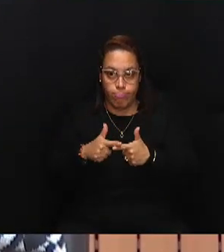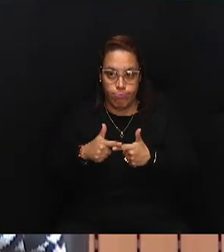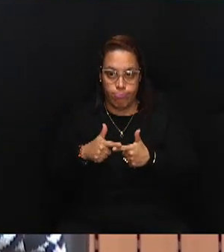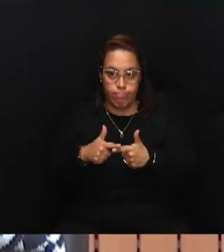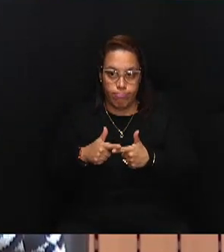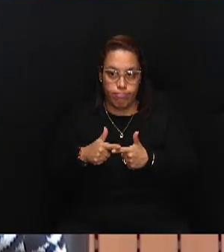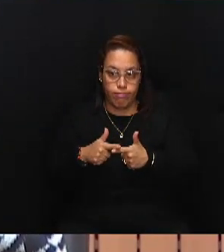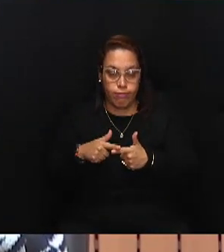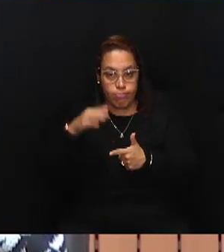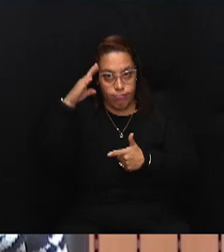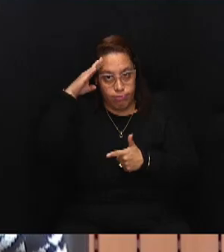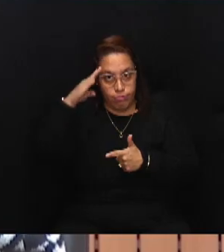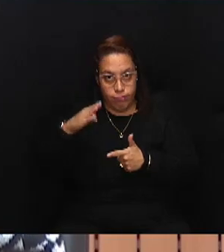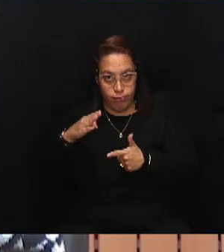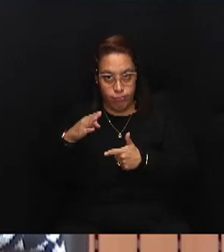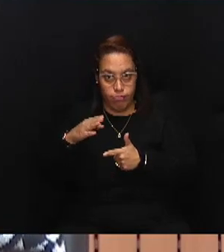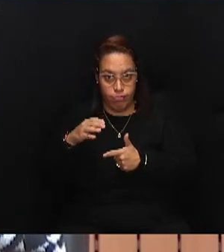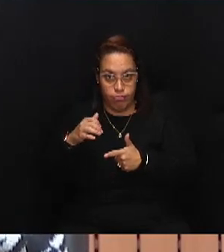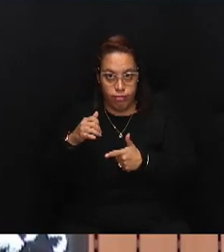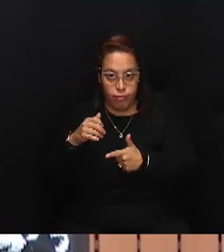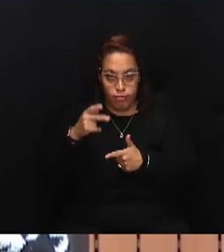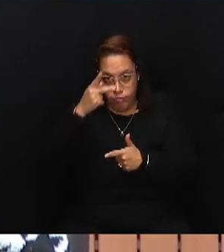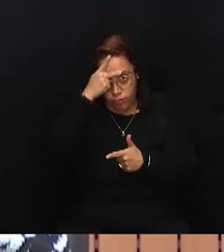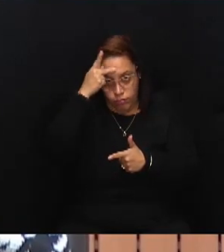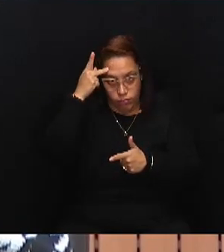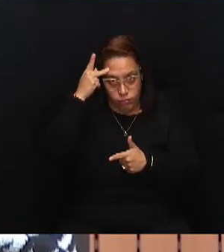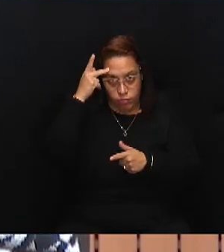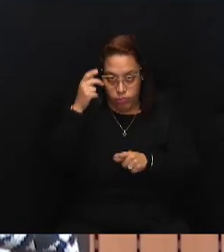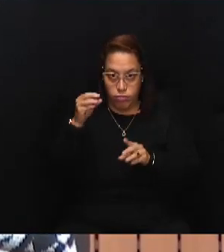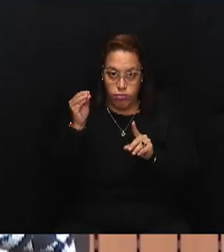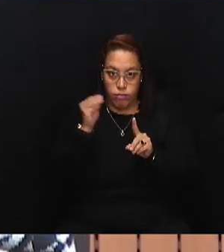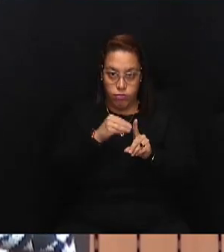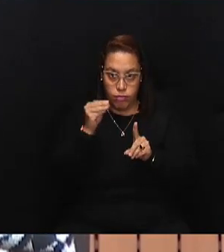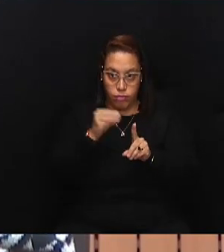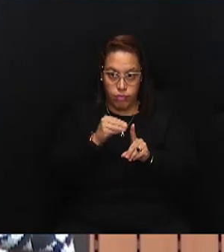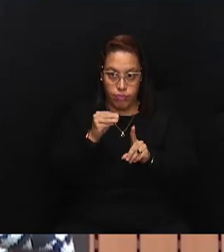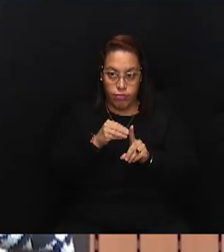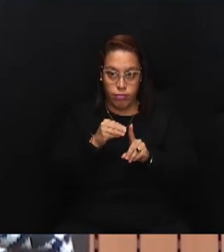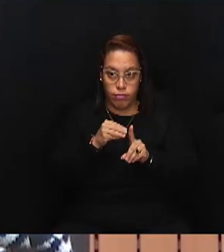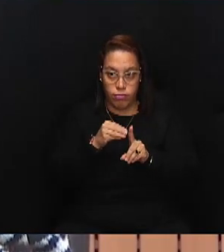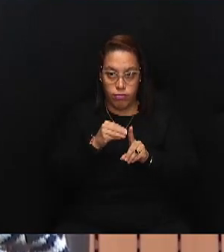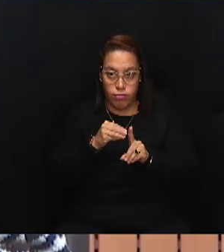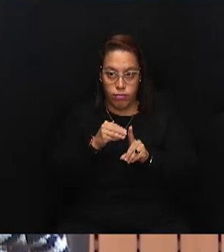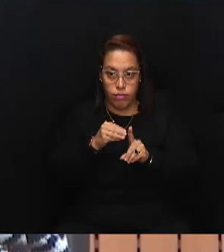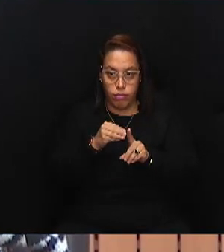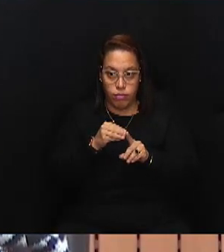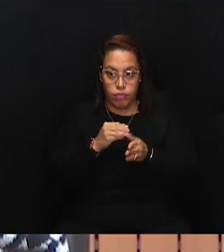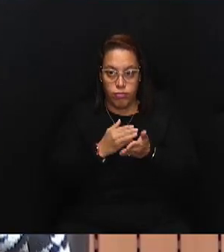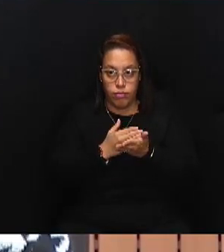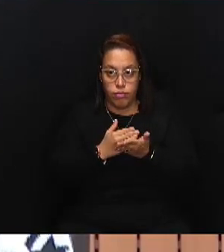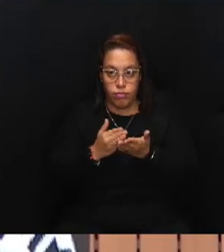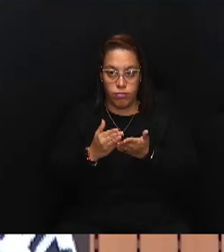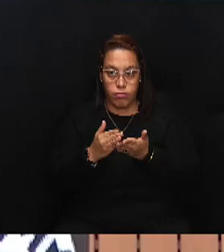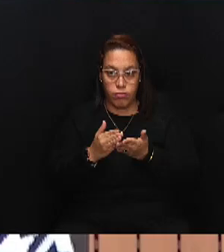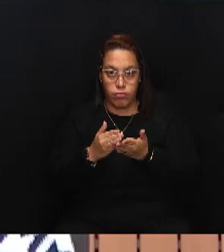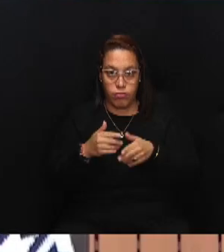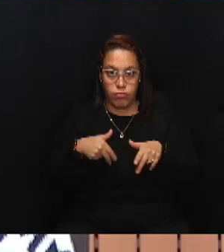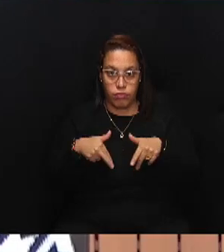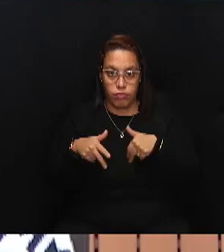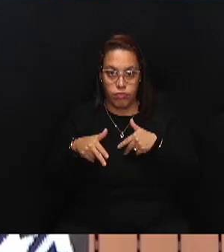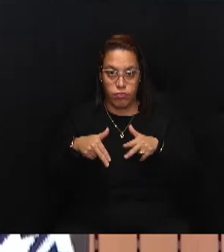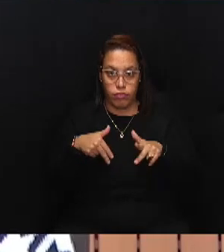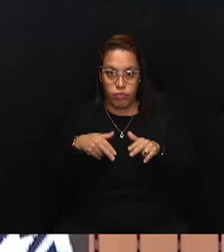e principalmente para os idosos em vulnerabilidade social, que eles acabam, muitas vezes, andando